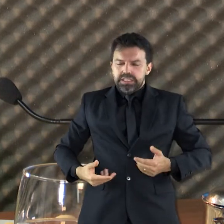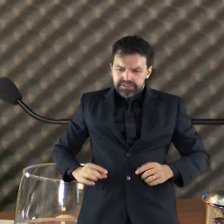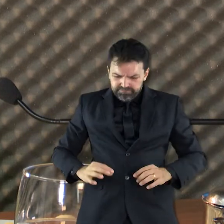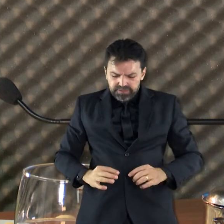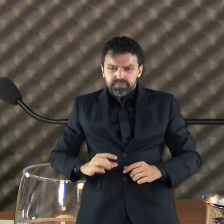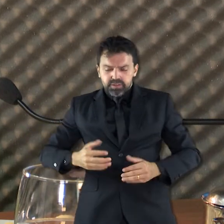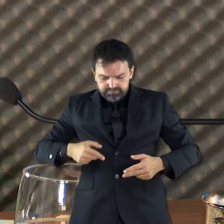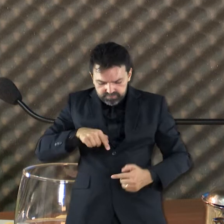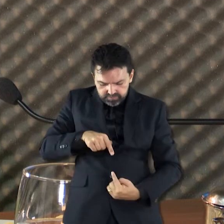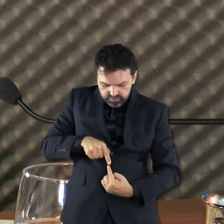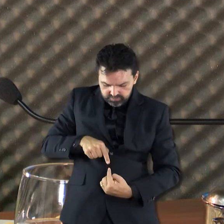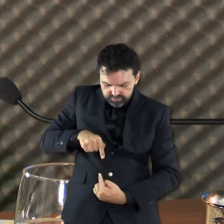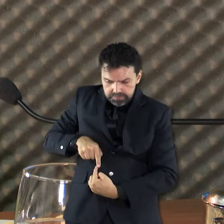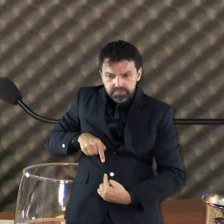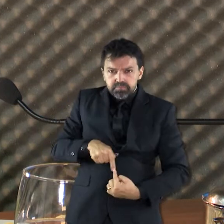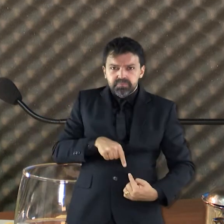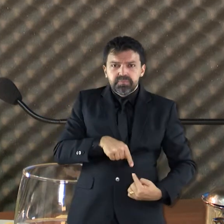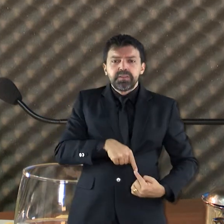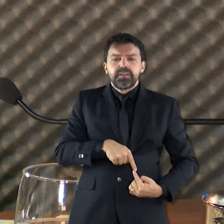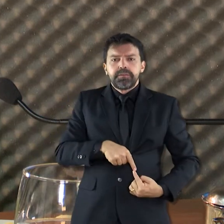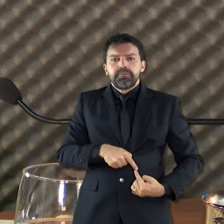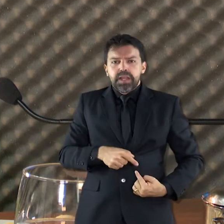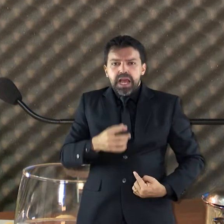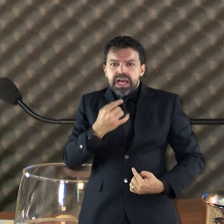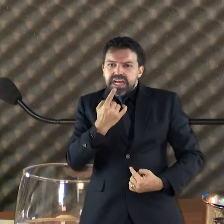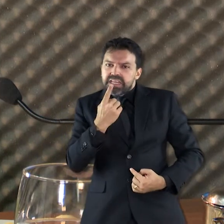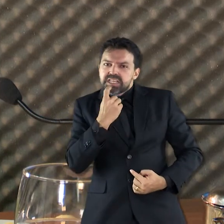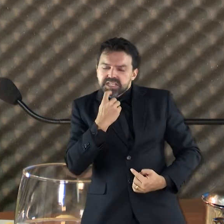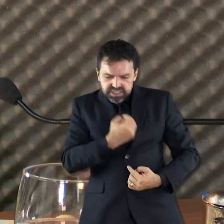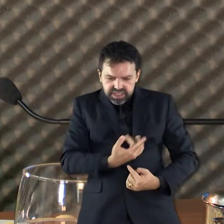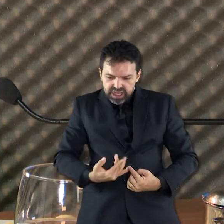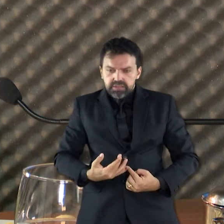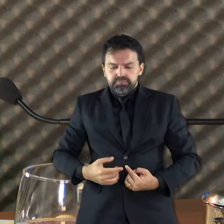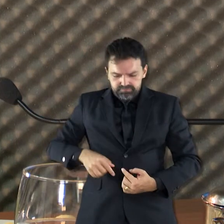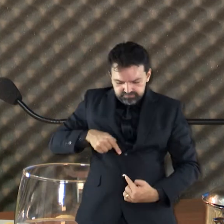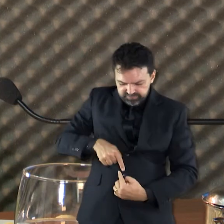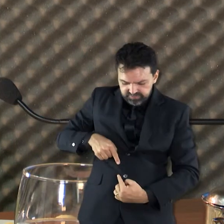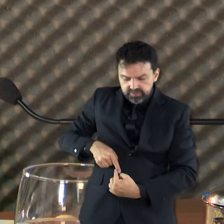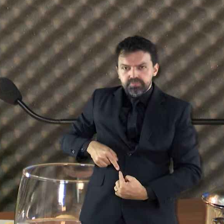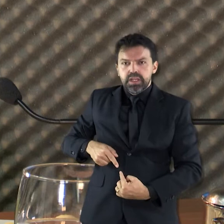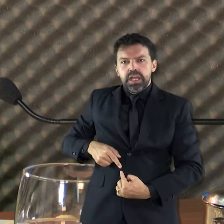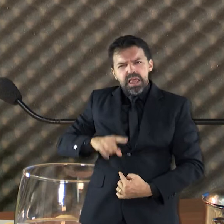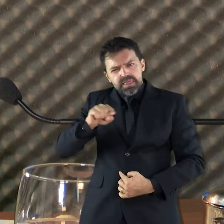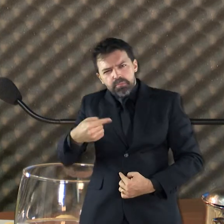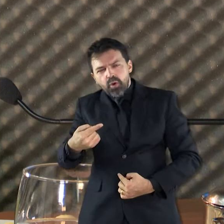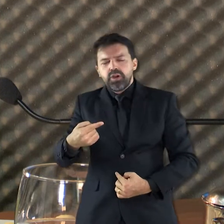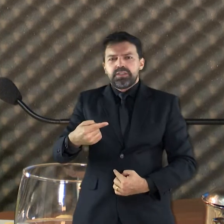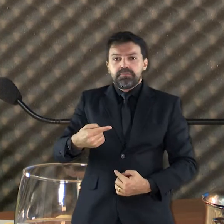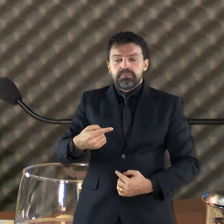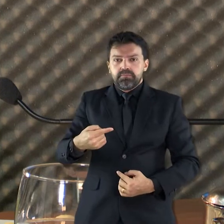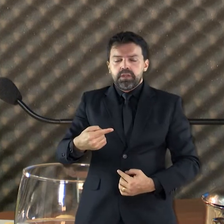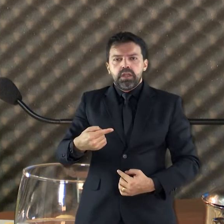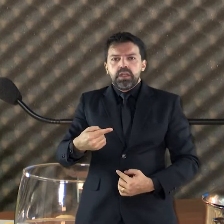cicatrização foi para dentro, fechou. Aí eu comecei uma série de cirurgias para dilatar isso, para não ter que fazer uma de barriga aberta, né? Entendi. Essa não é de